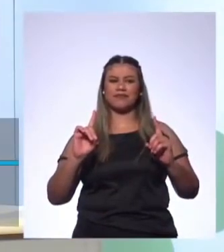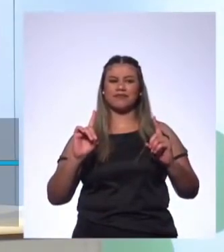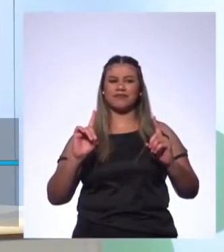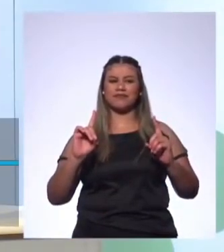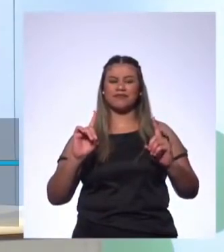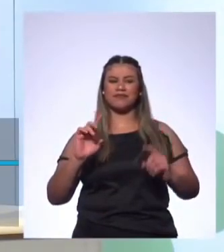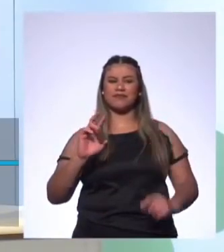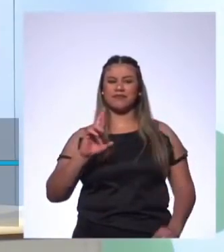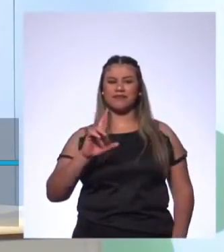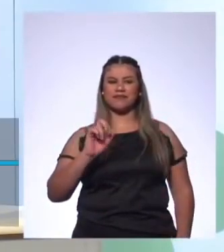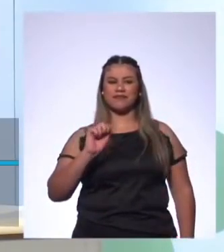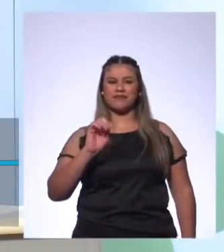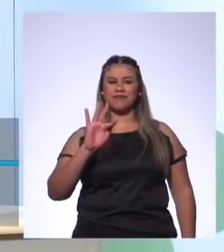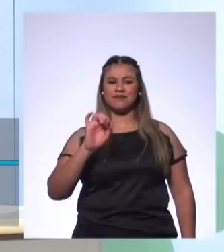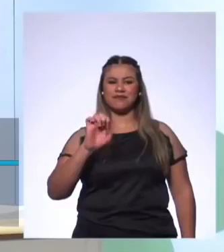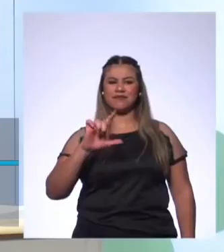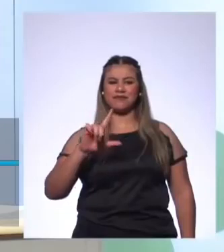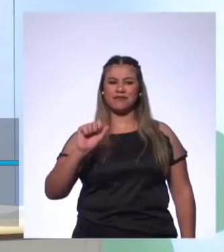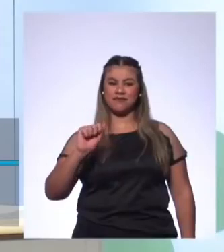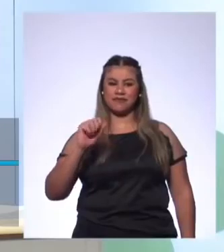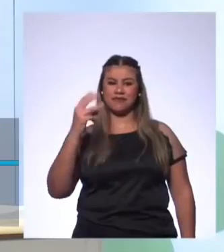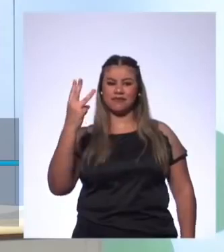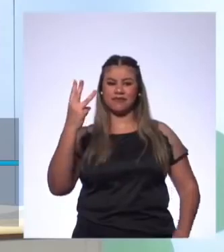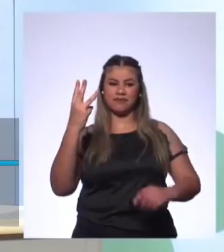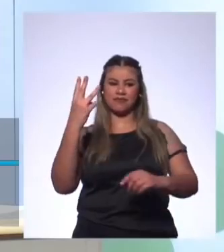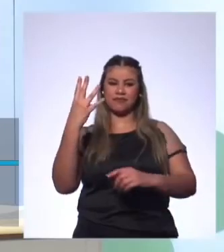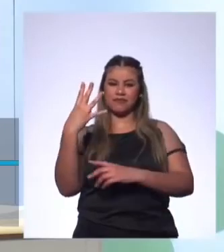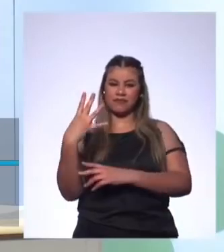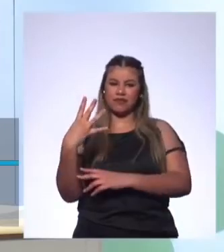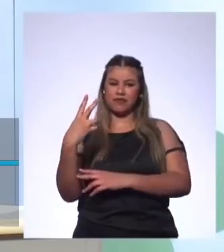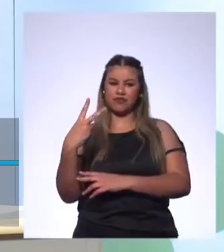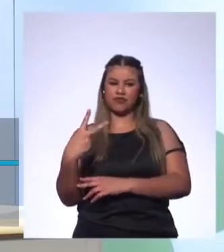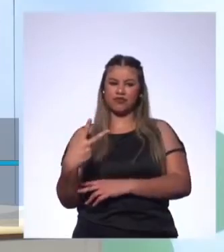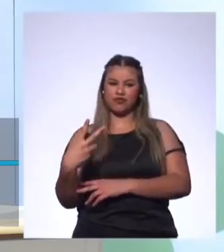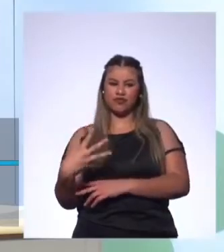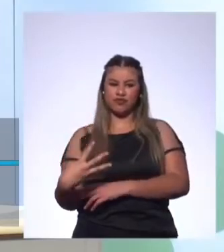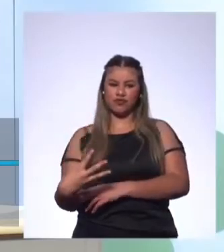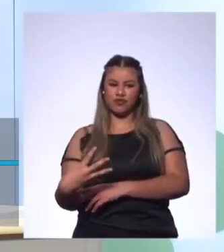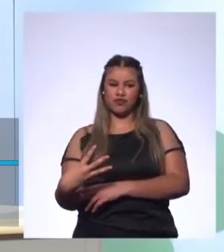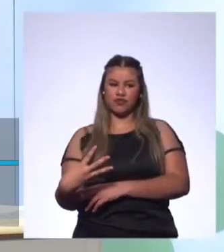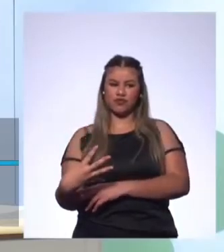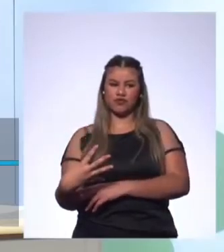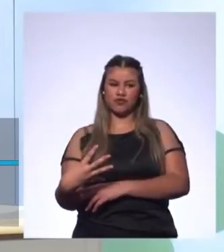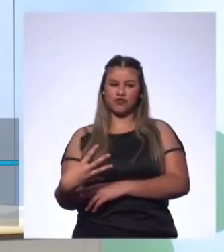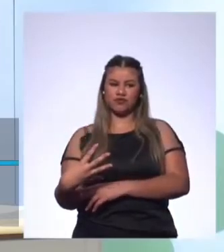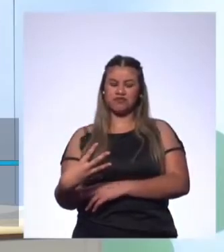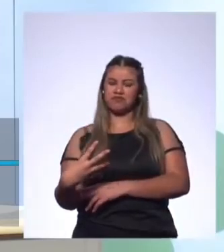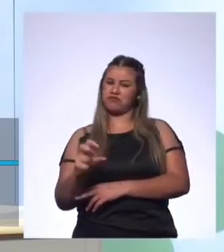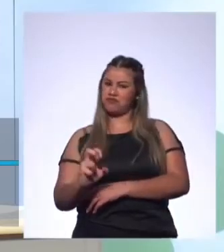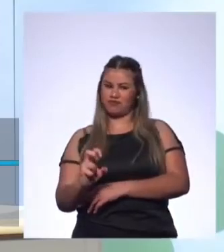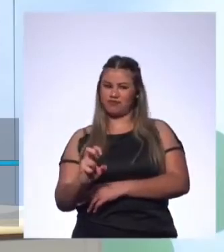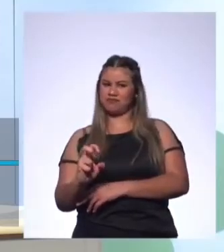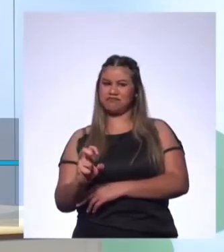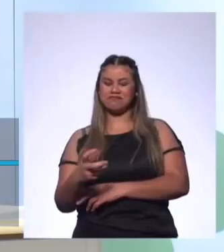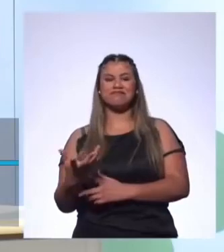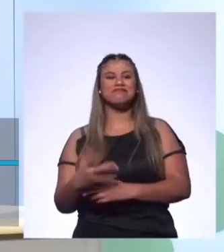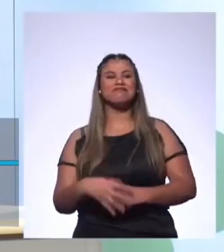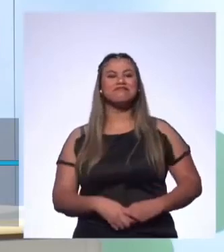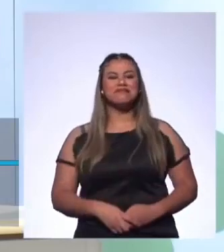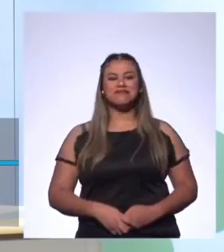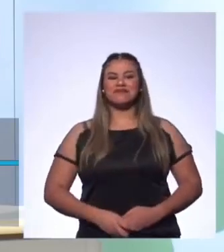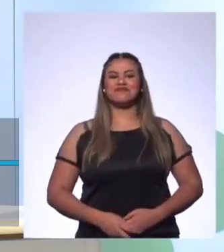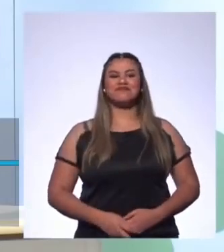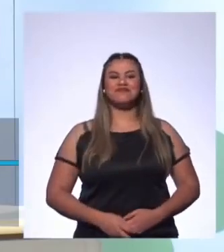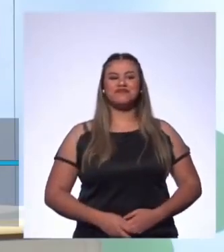A Rafaela, ela colocou que a ordem é 3, 4, 2 e 4. E 4, acho que era 5 ela quis dizer, né? E aí o pessoal